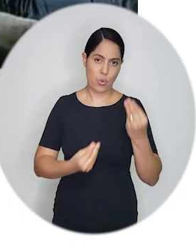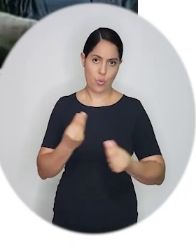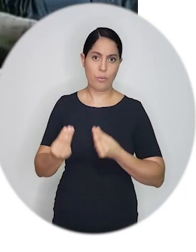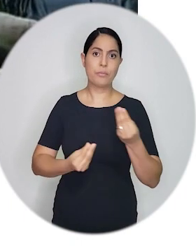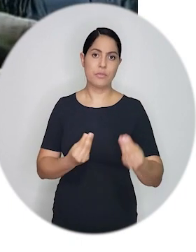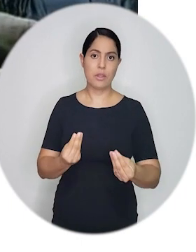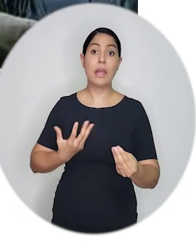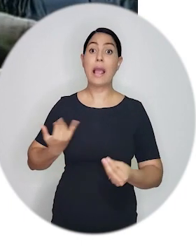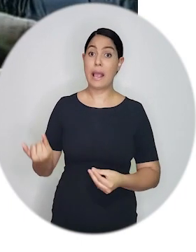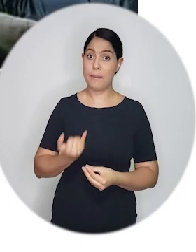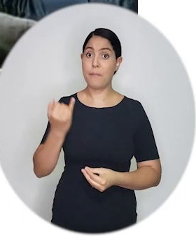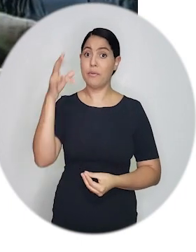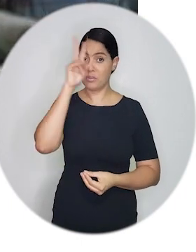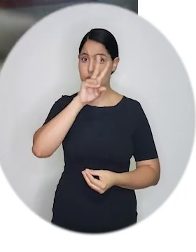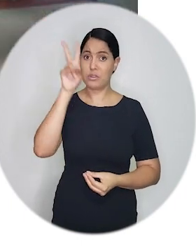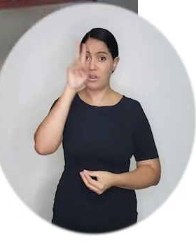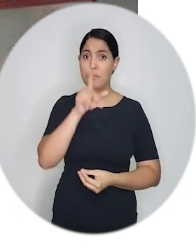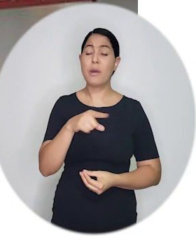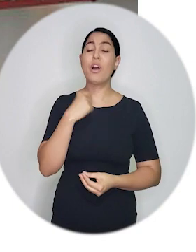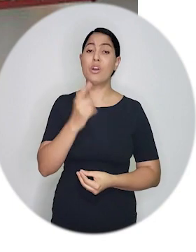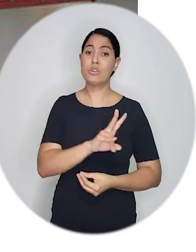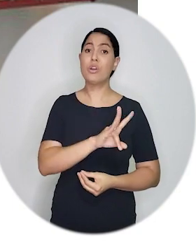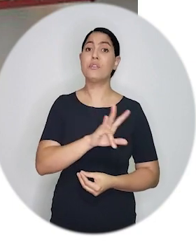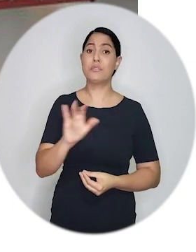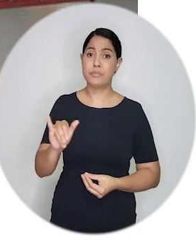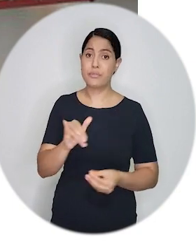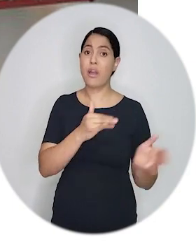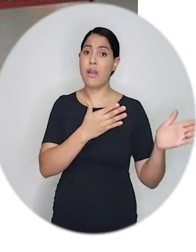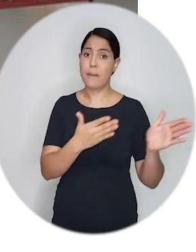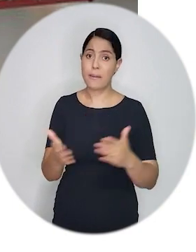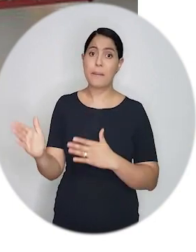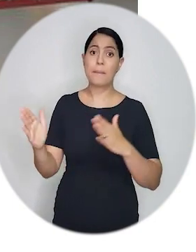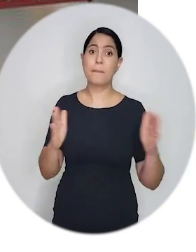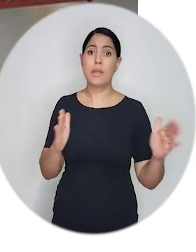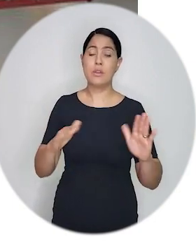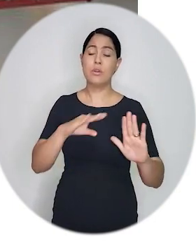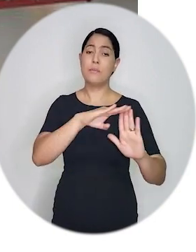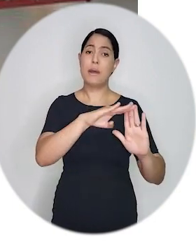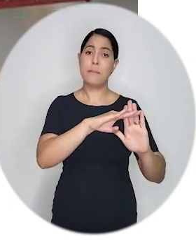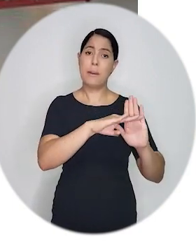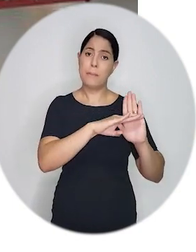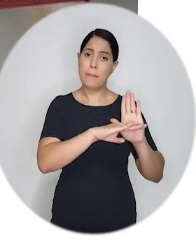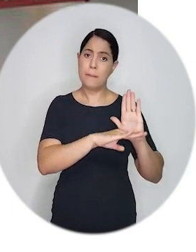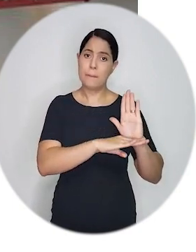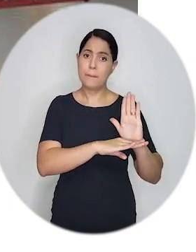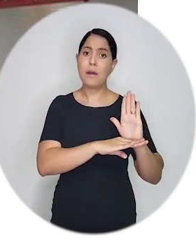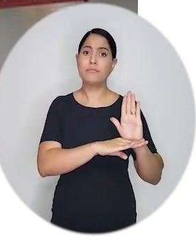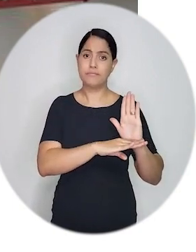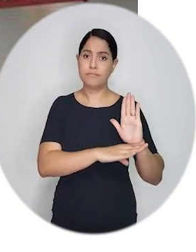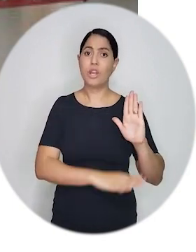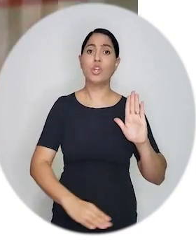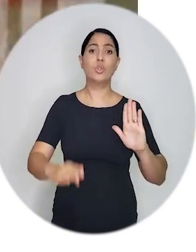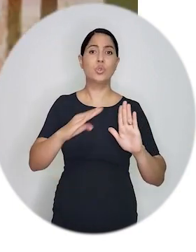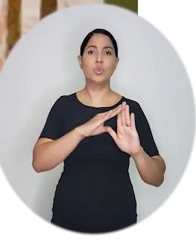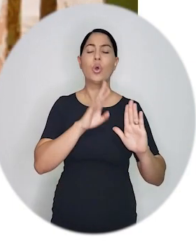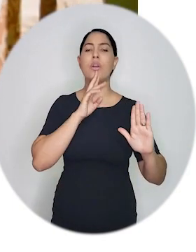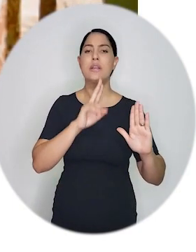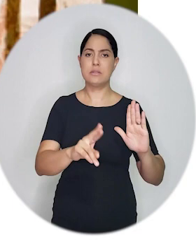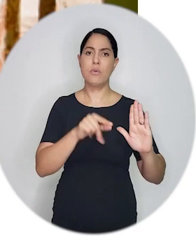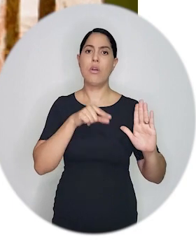trabalho. Importante também lembrar que nós vamos acompanhar toda essa programação e todo